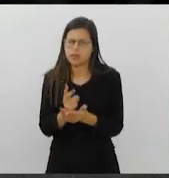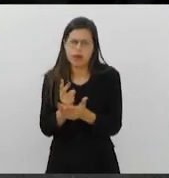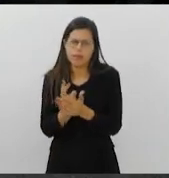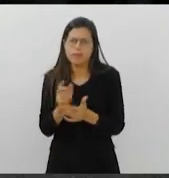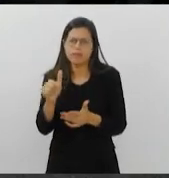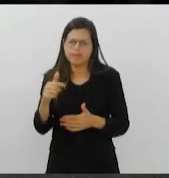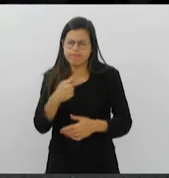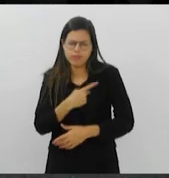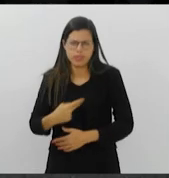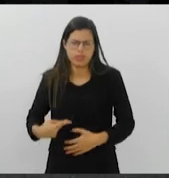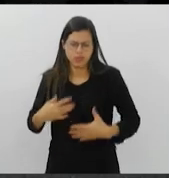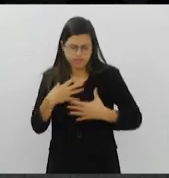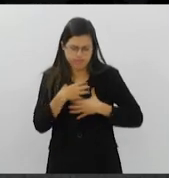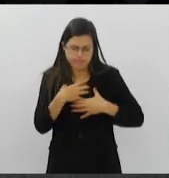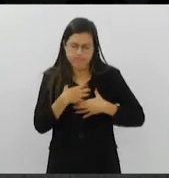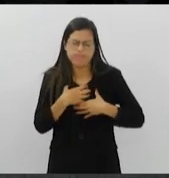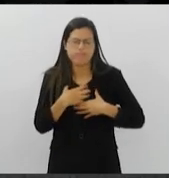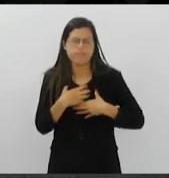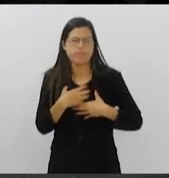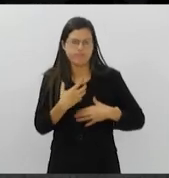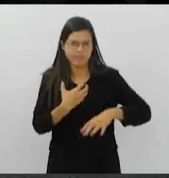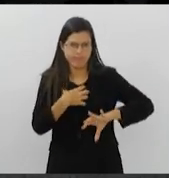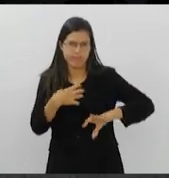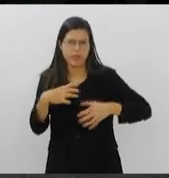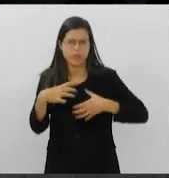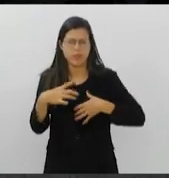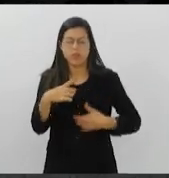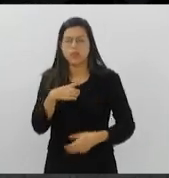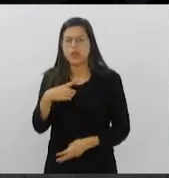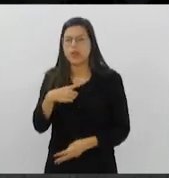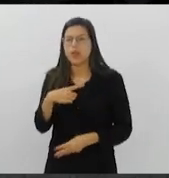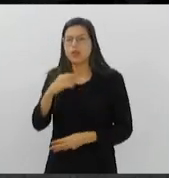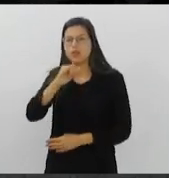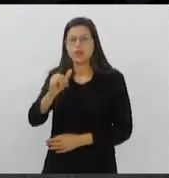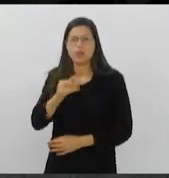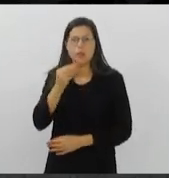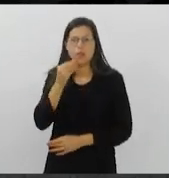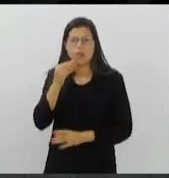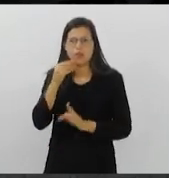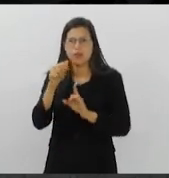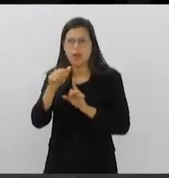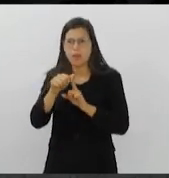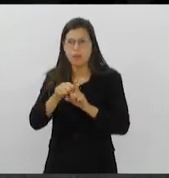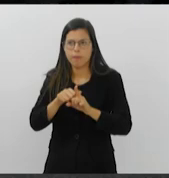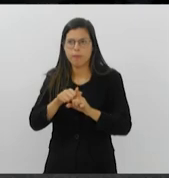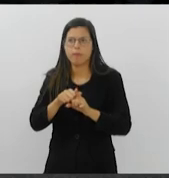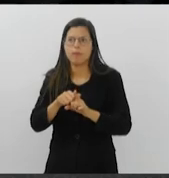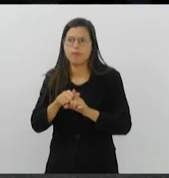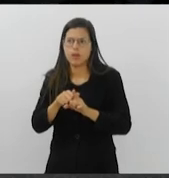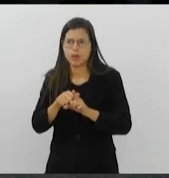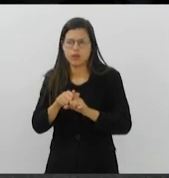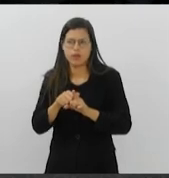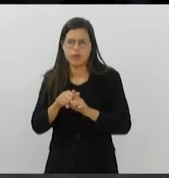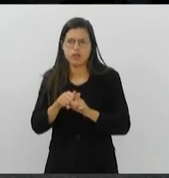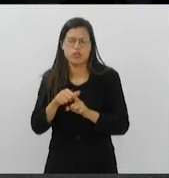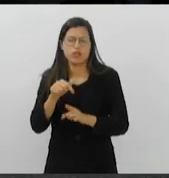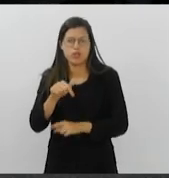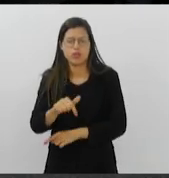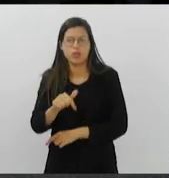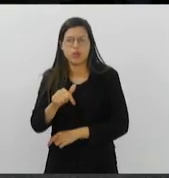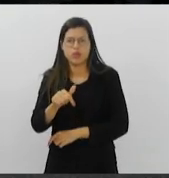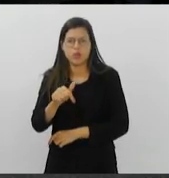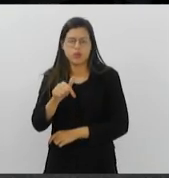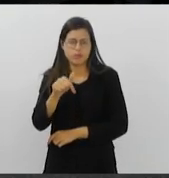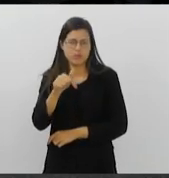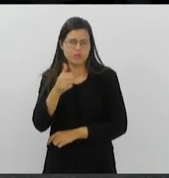gente possa aproveitar o mês do abril dourado para que a gente possa ter, na Assembleia Legislativa